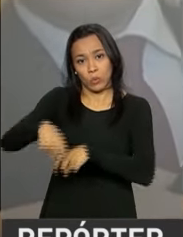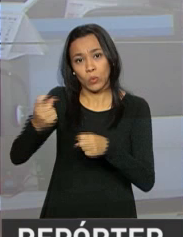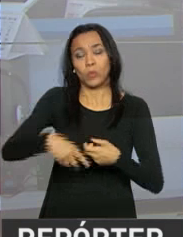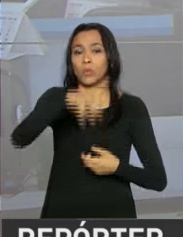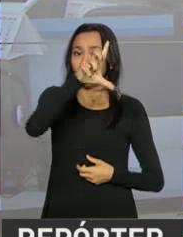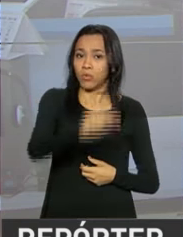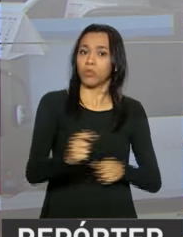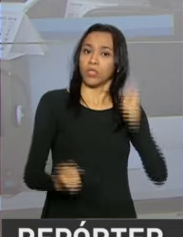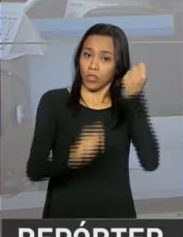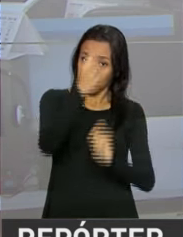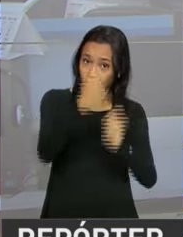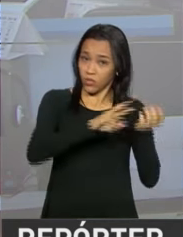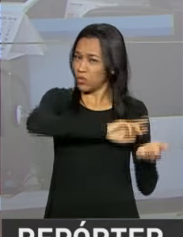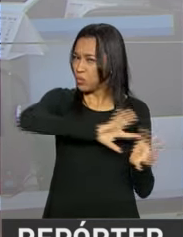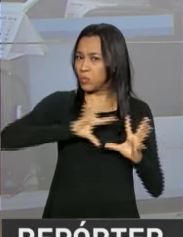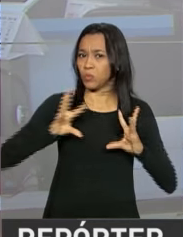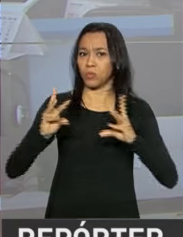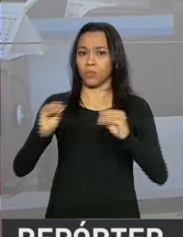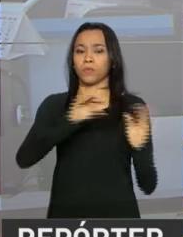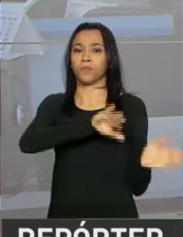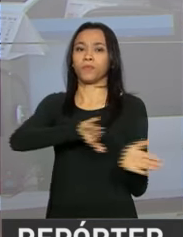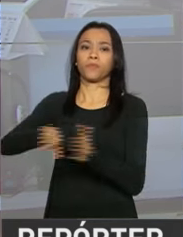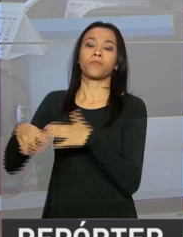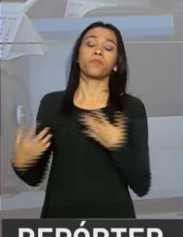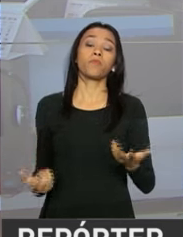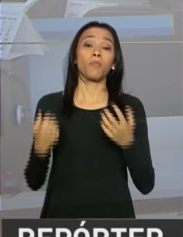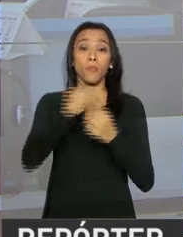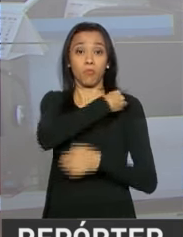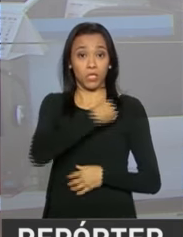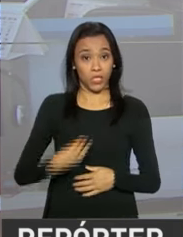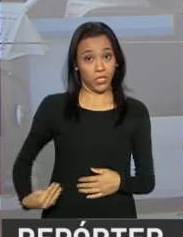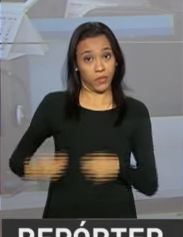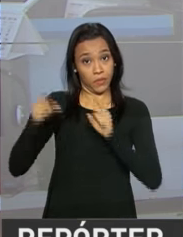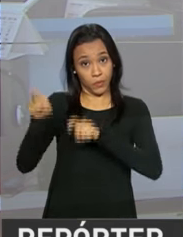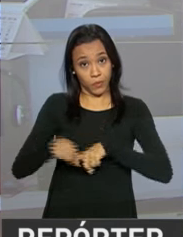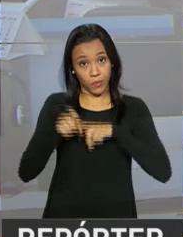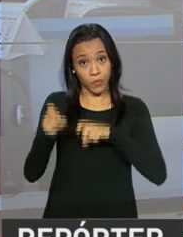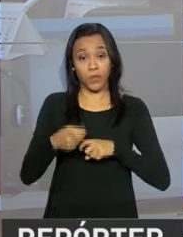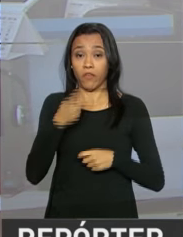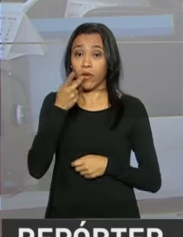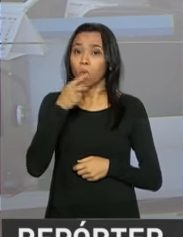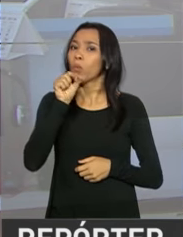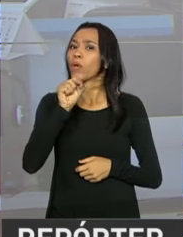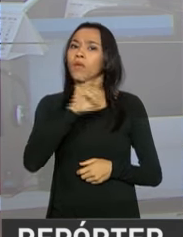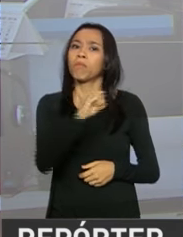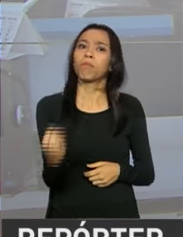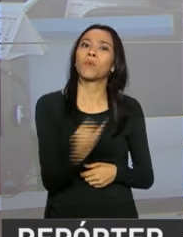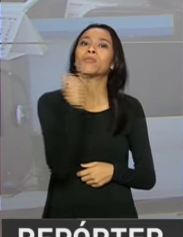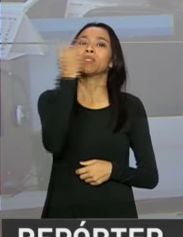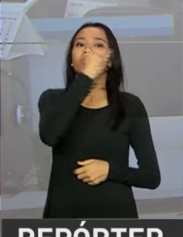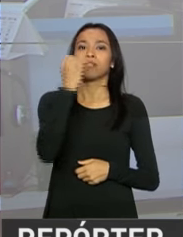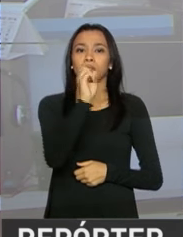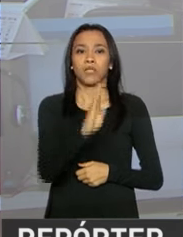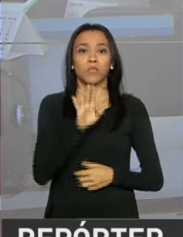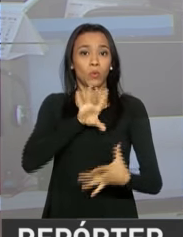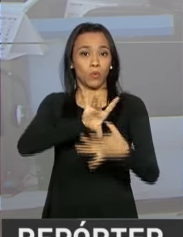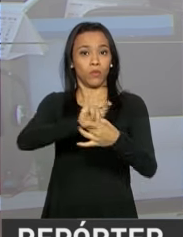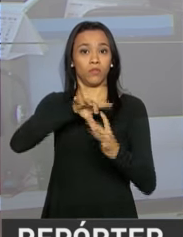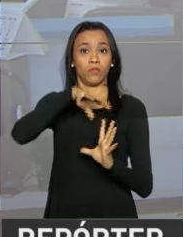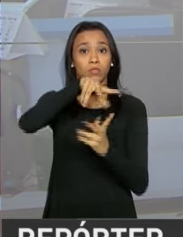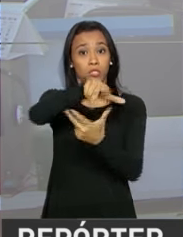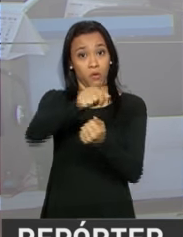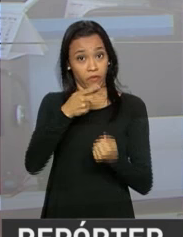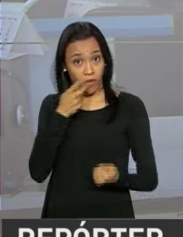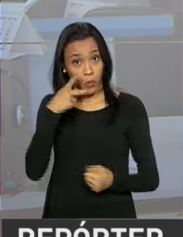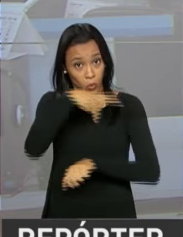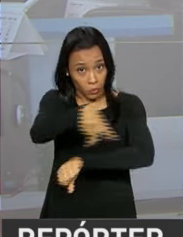em tudo. Já o ministro da agricultura reforçou a importância do Brasil no cenário mundial. Para ele,